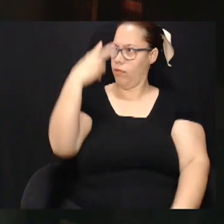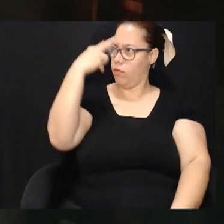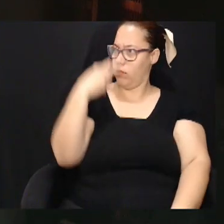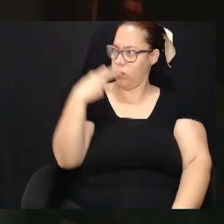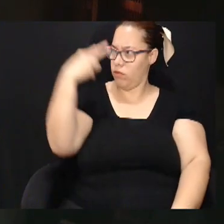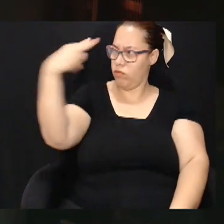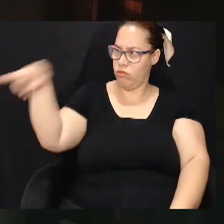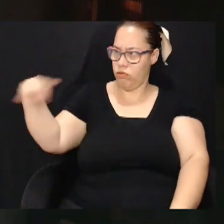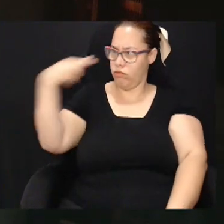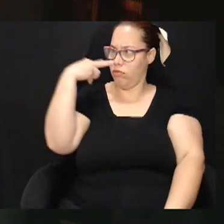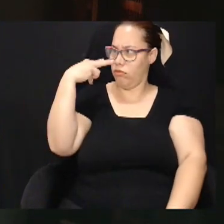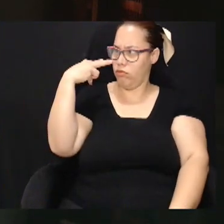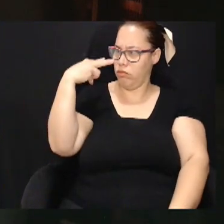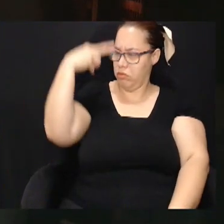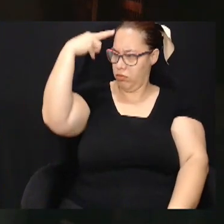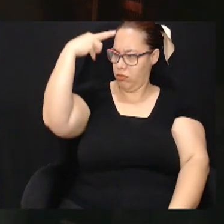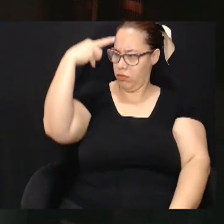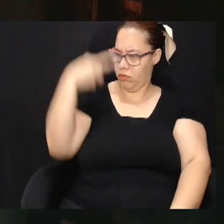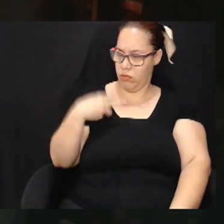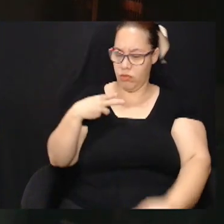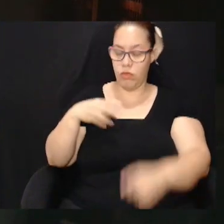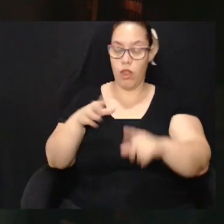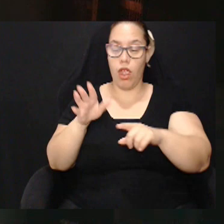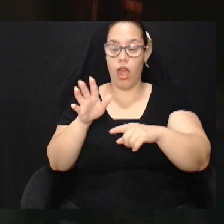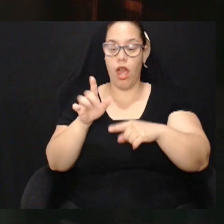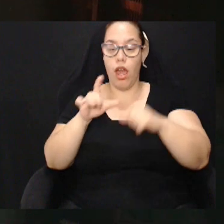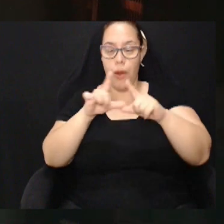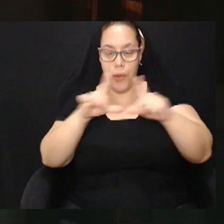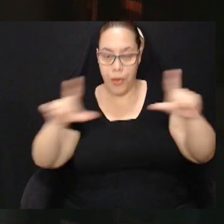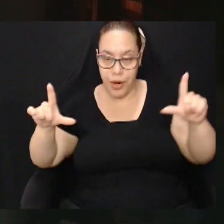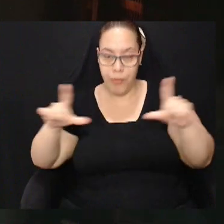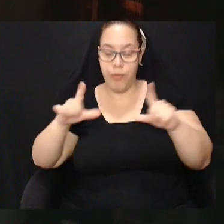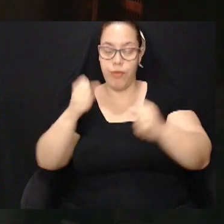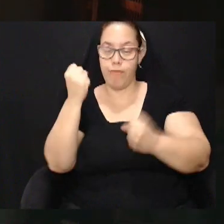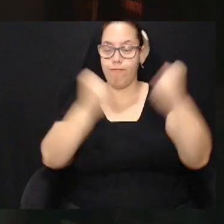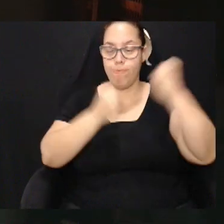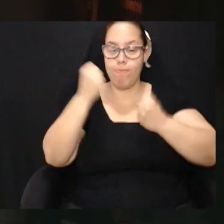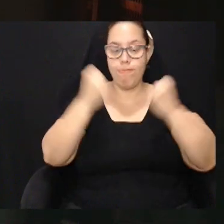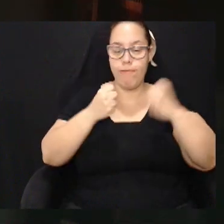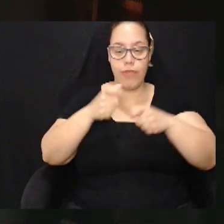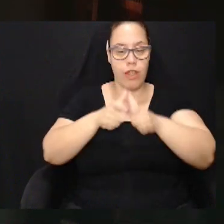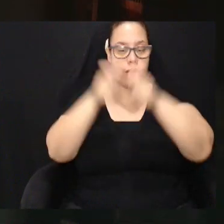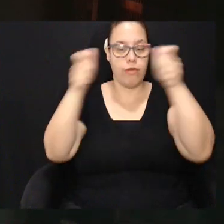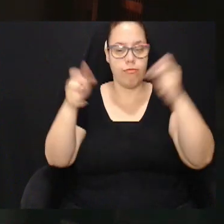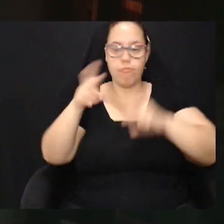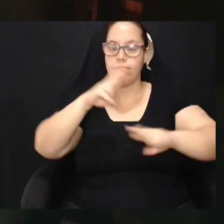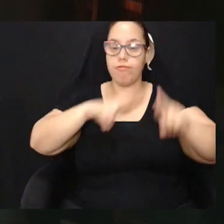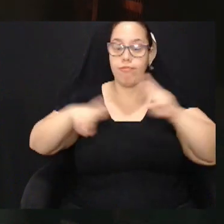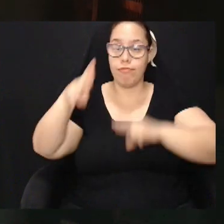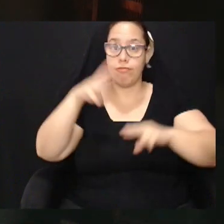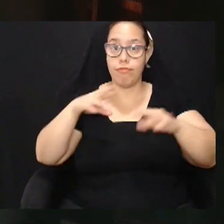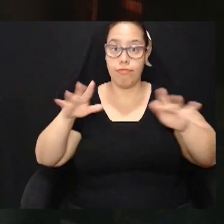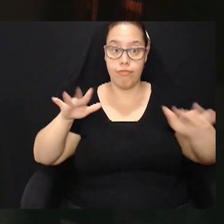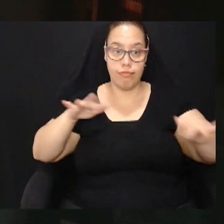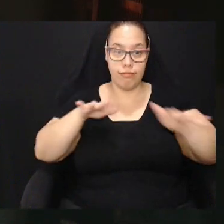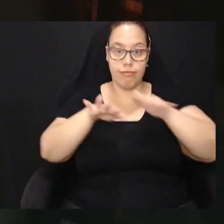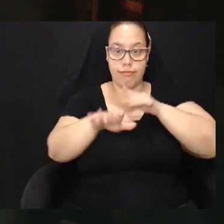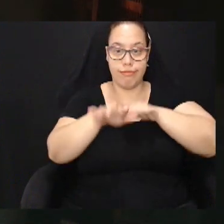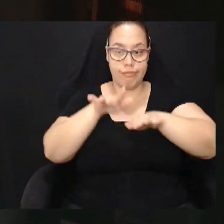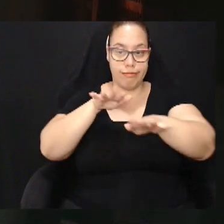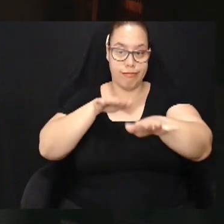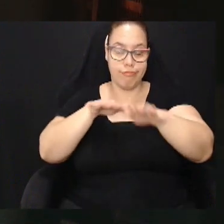leitura automática das placas dos veículos, ampliando muito a fiscalização do tráfego urbano. O